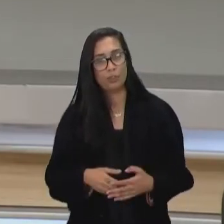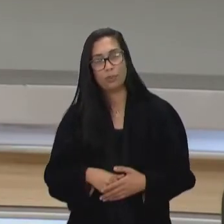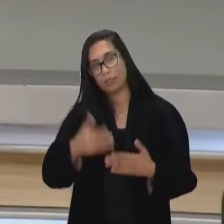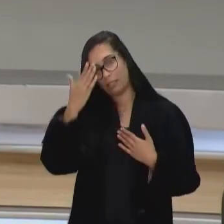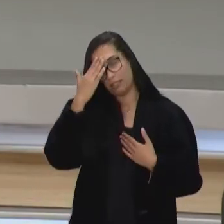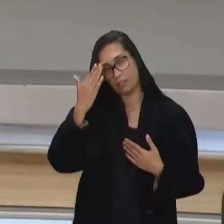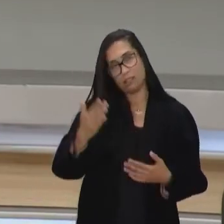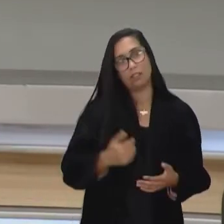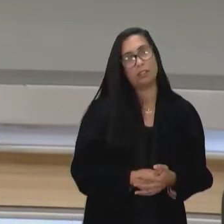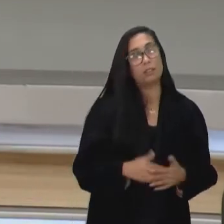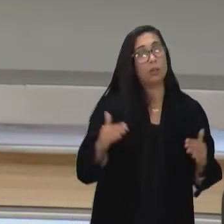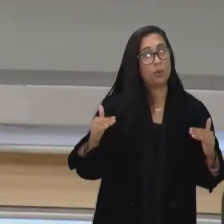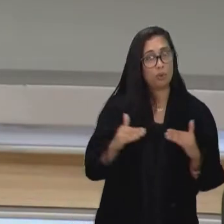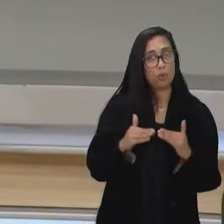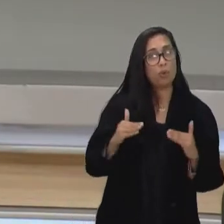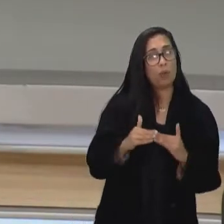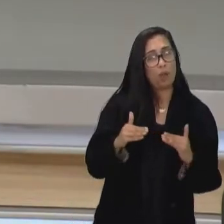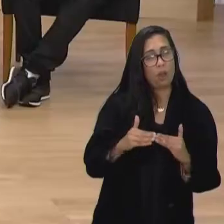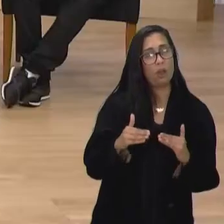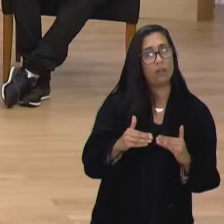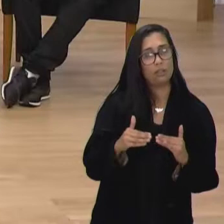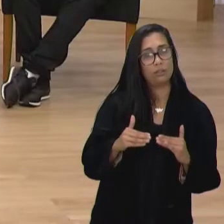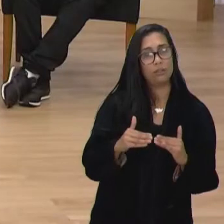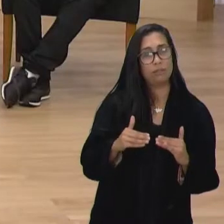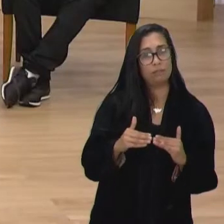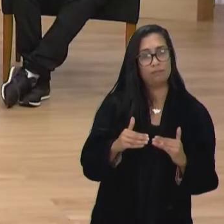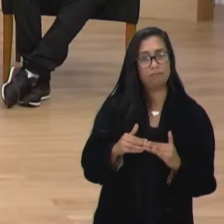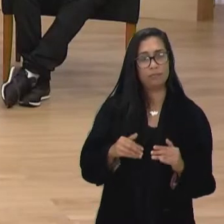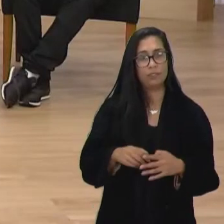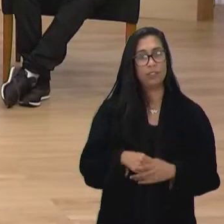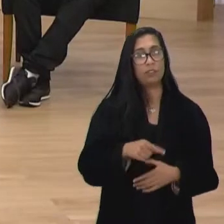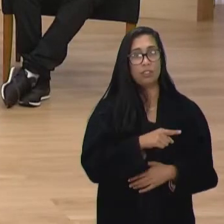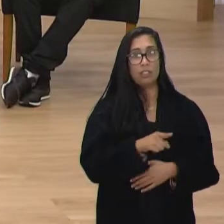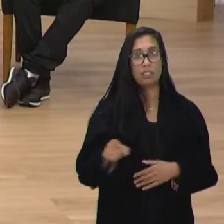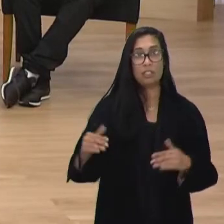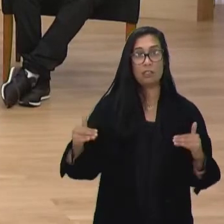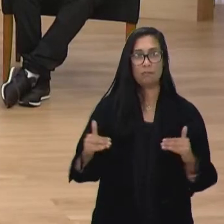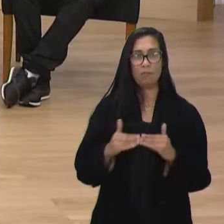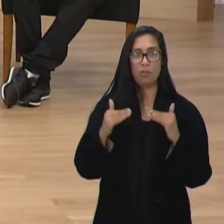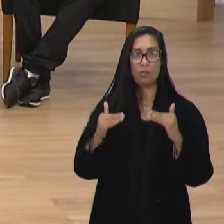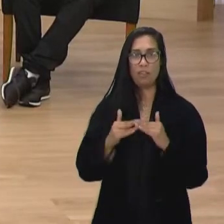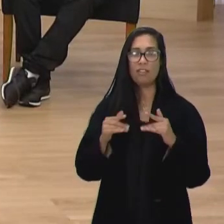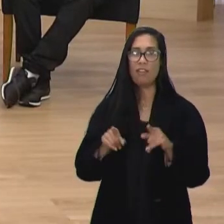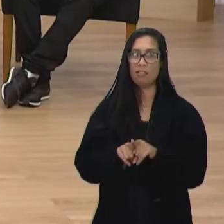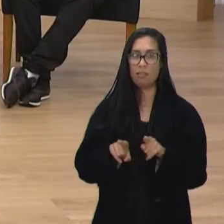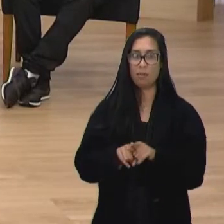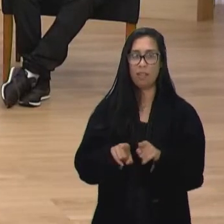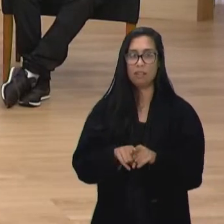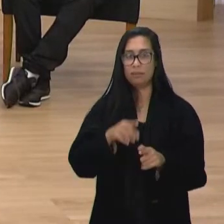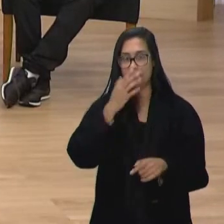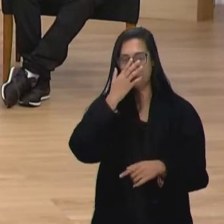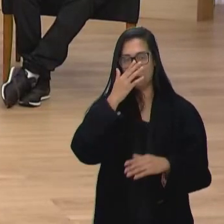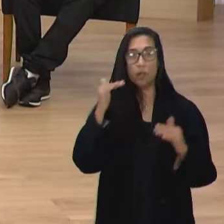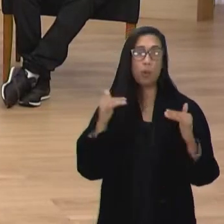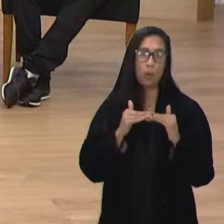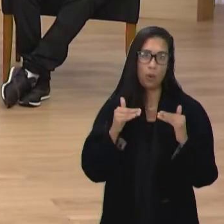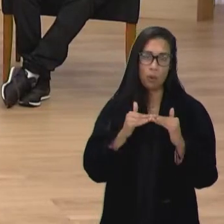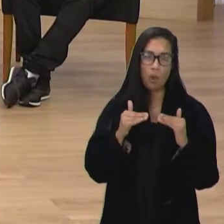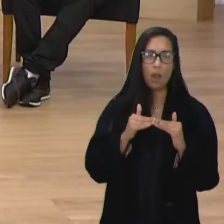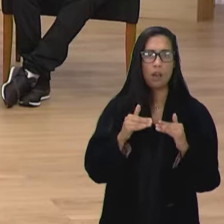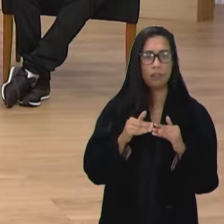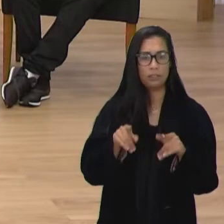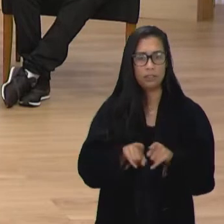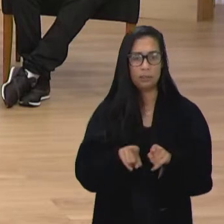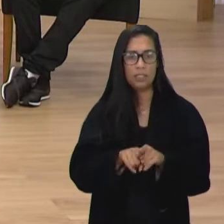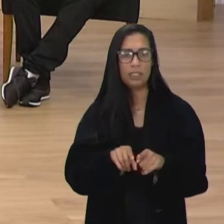que eu concordo muito com você. Eu acho que vocês também vão concordar. Vamos concordar junto, Rael? Sim, eu concordo bastante com a